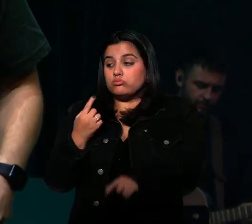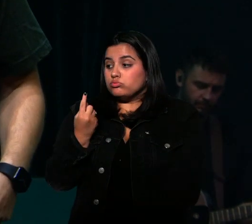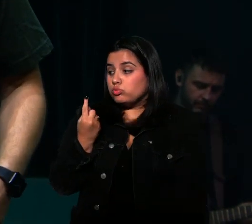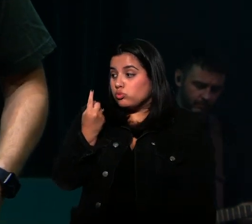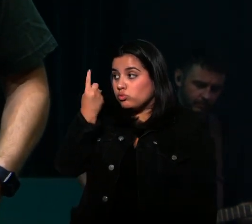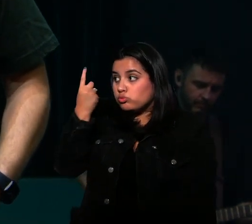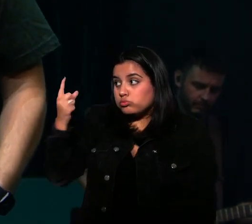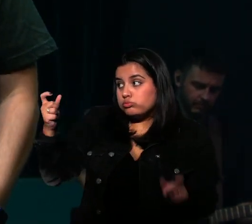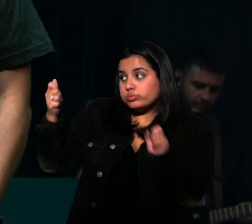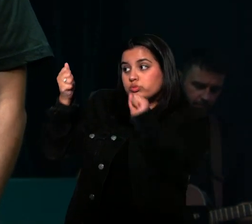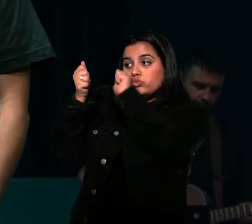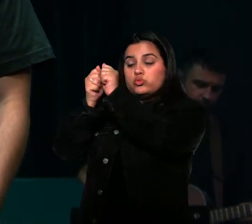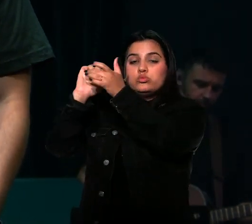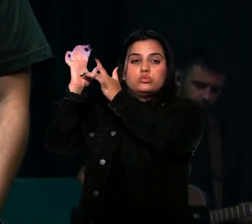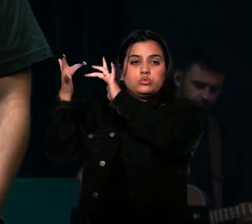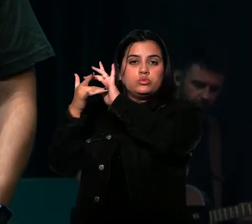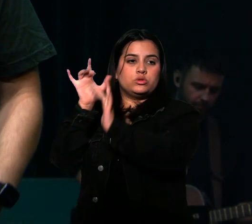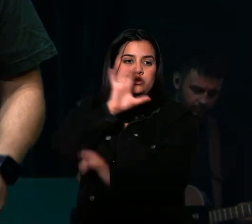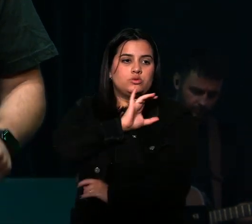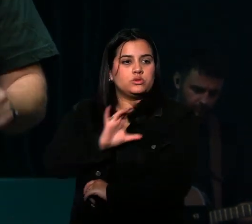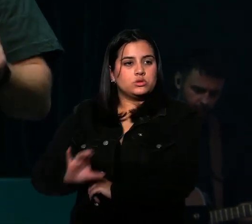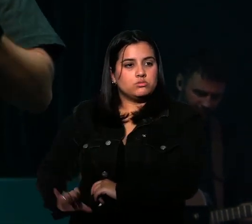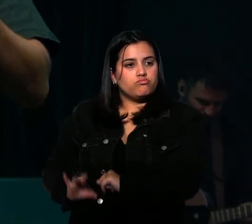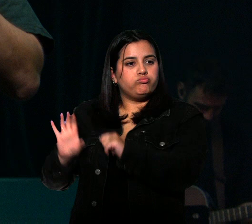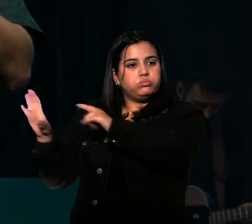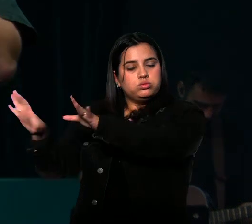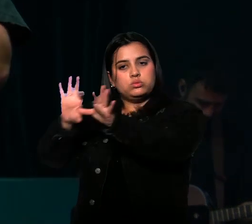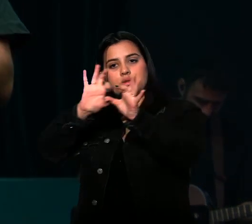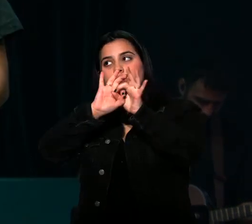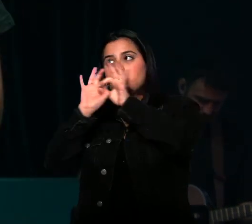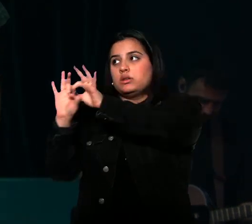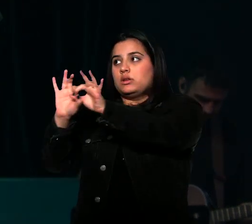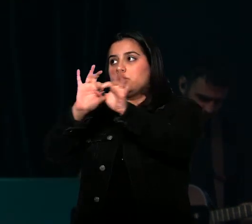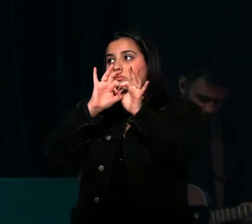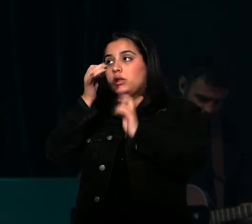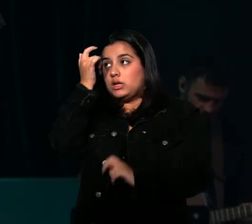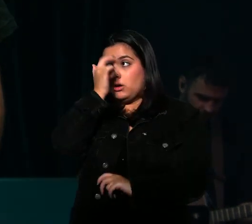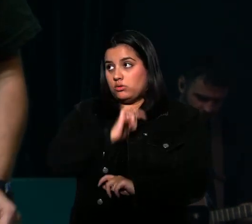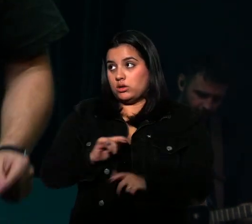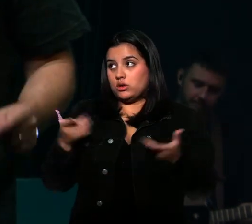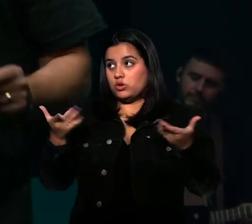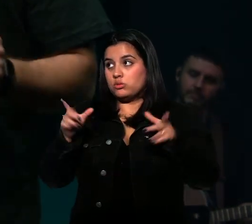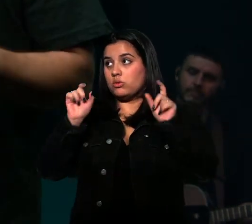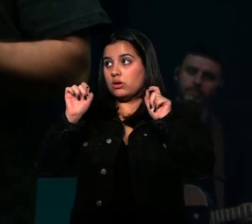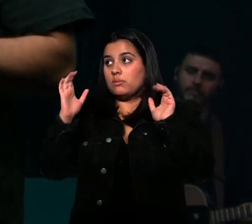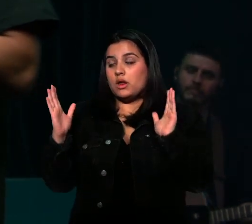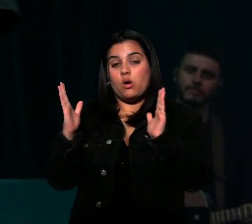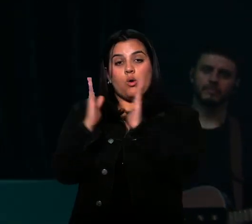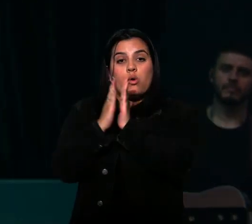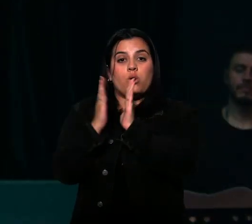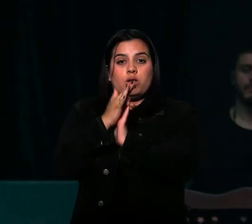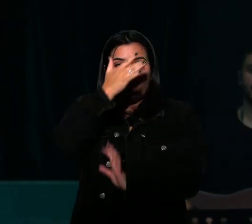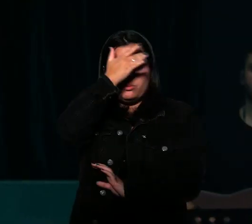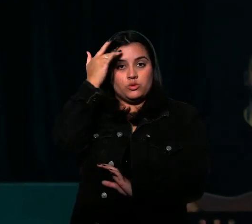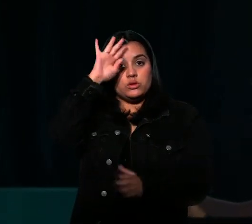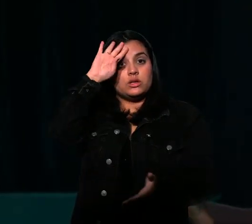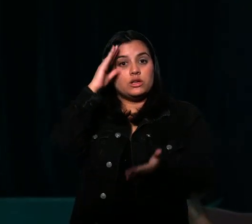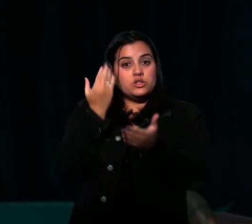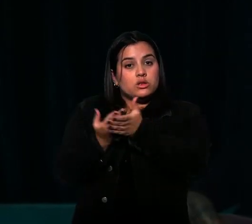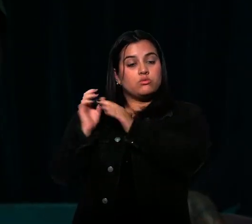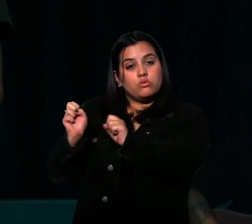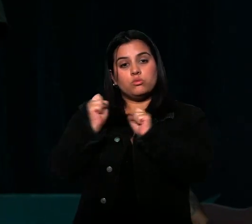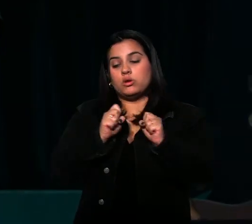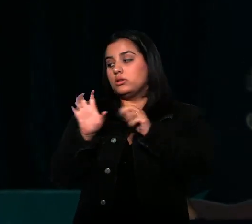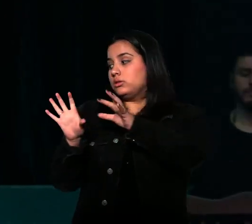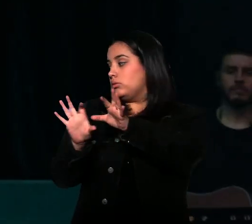unidade. E eu vim aqui hoje orar com pessoas, crendo no poder da unidade, daquilo que Deus vai